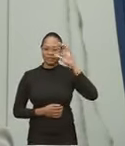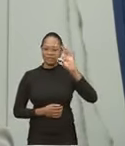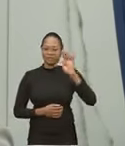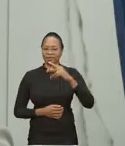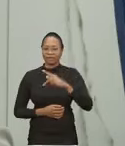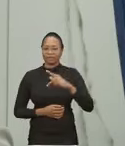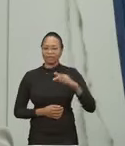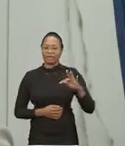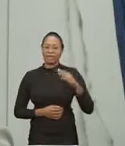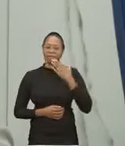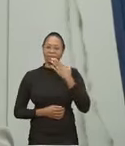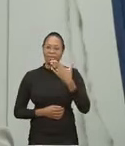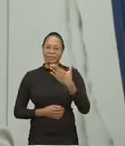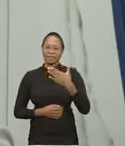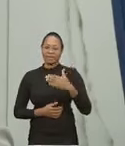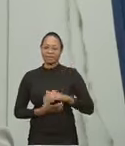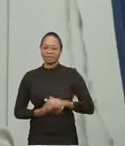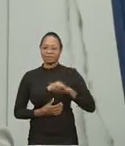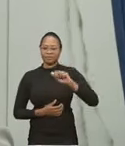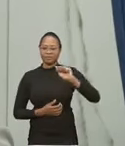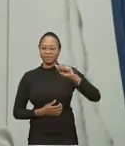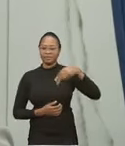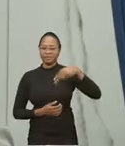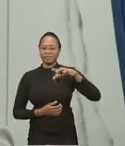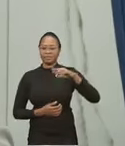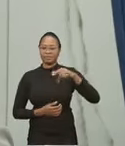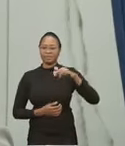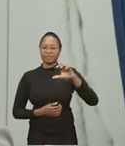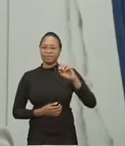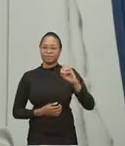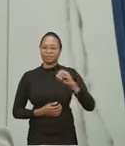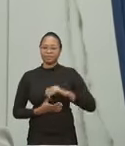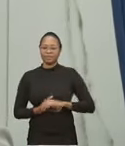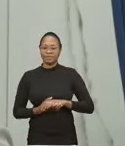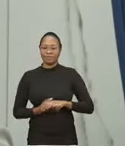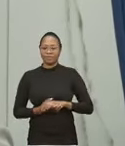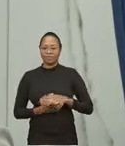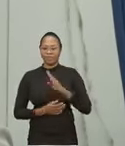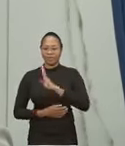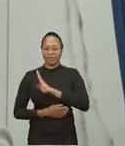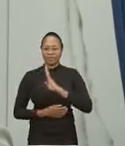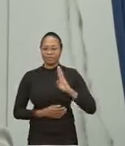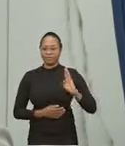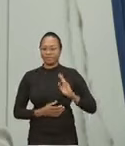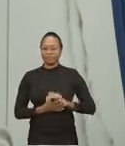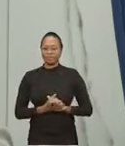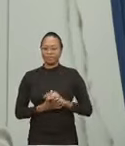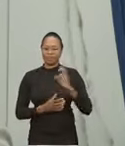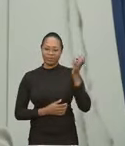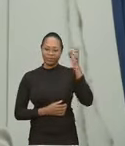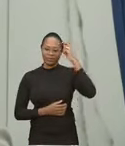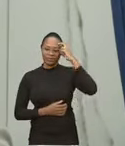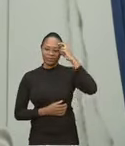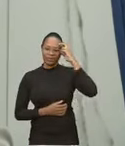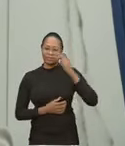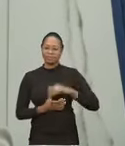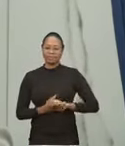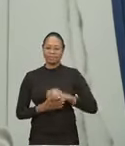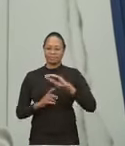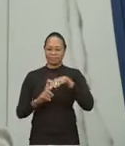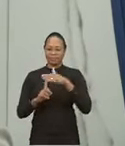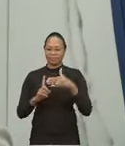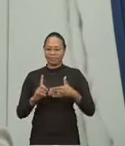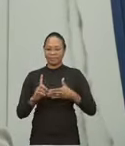PT, concede ao senhor Antônio Bispo Barreto, Bispo da Cultura, a medalha Zumbi dos Palmares. O projeto de lei vem acompanhado